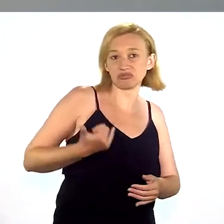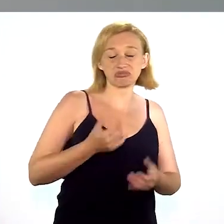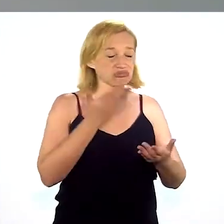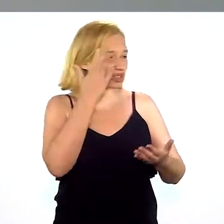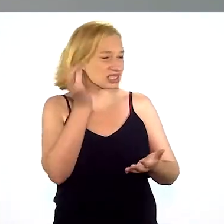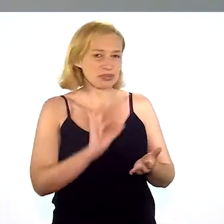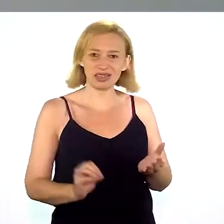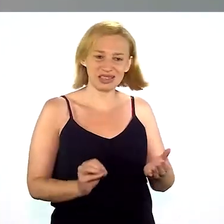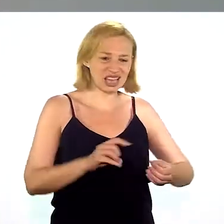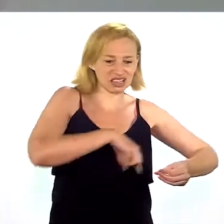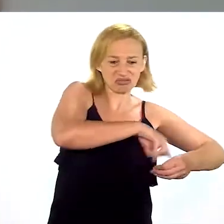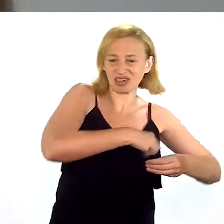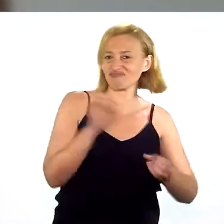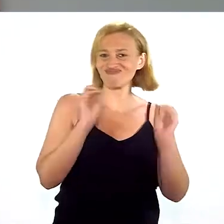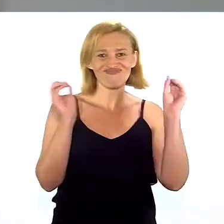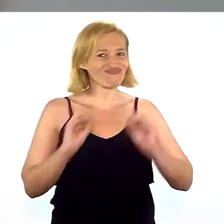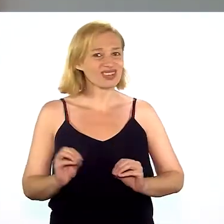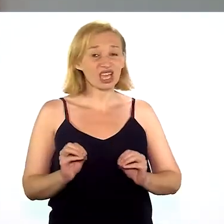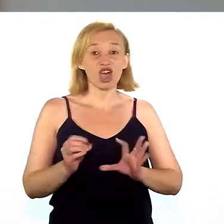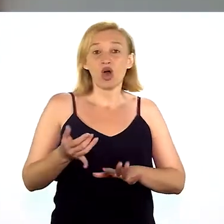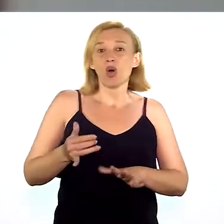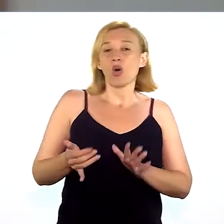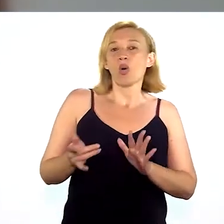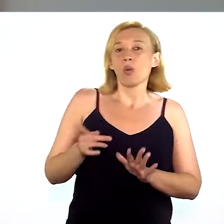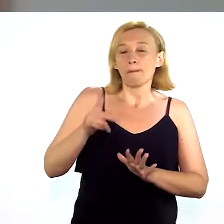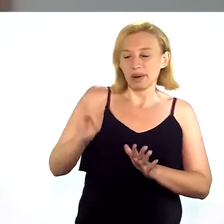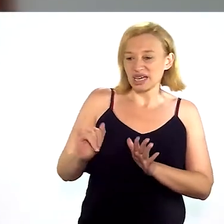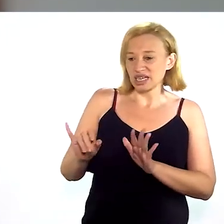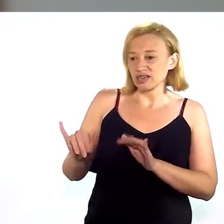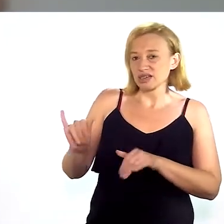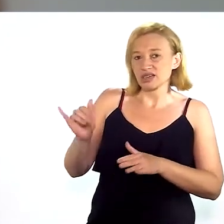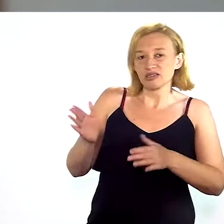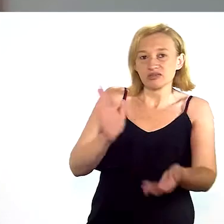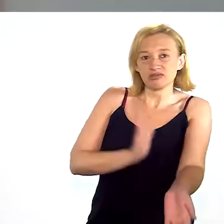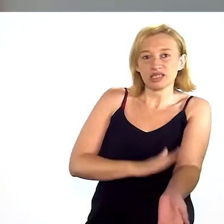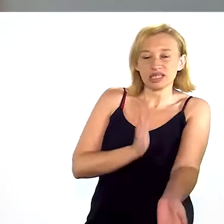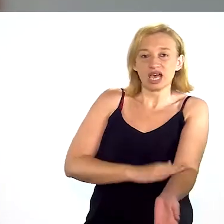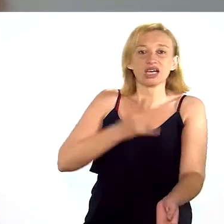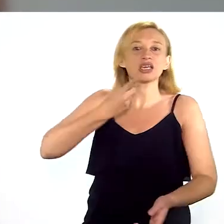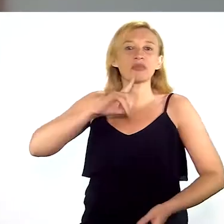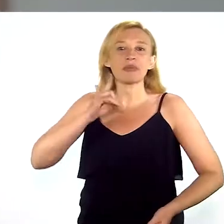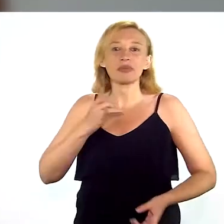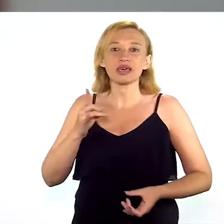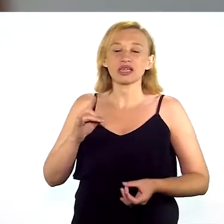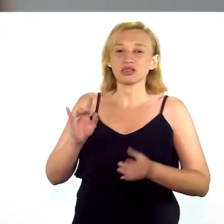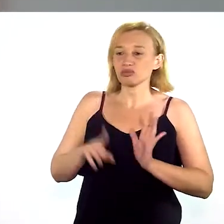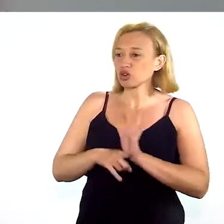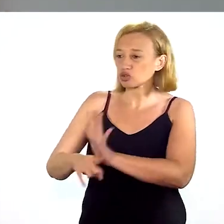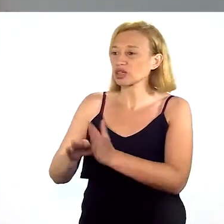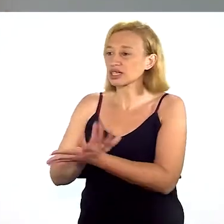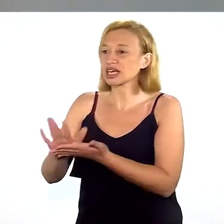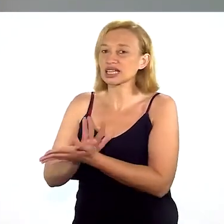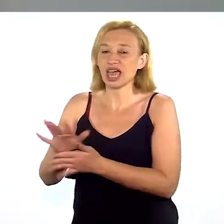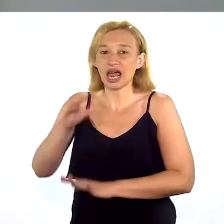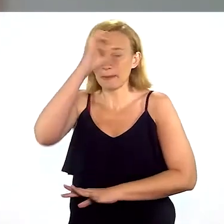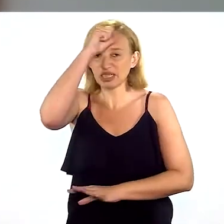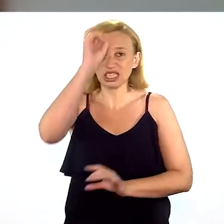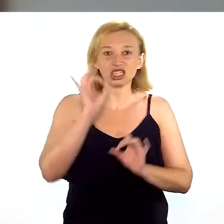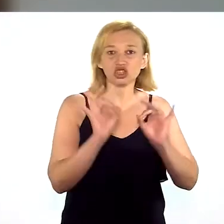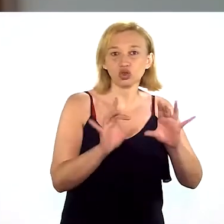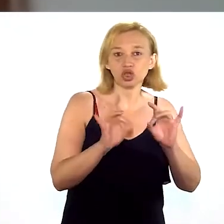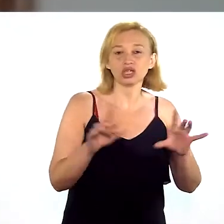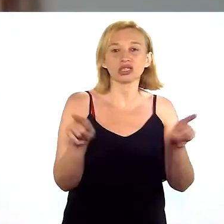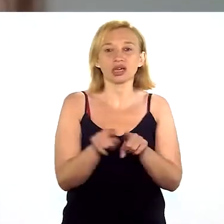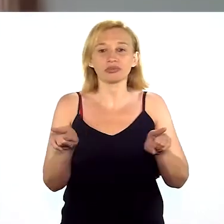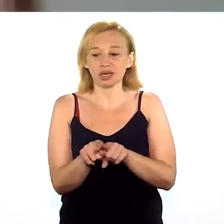virar, tendo que se virar por não ter outra opção, porque o pai é viciado em bebida e não dá atenção a ela. E ela acaba tendo que aprender tudo sozinha.